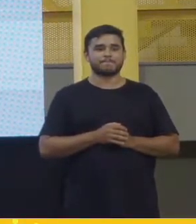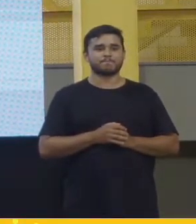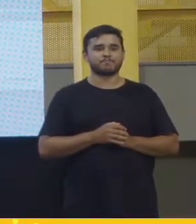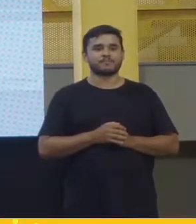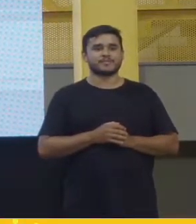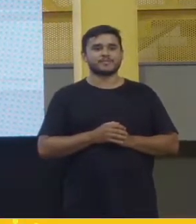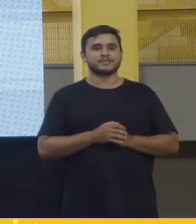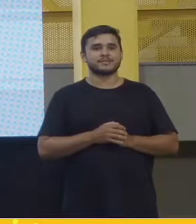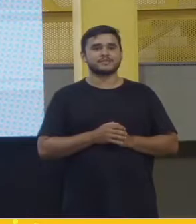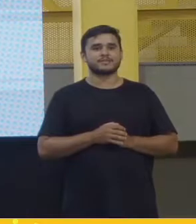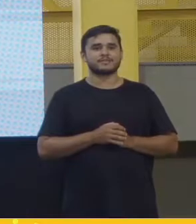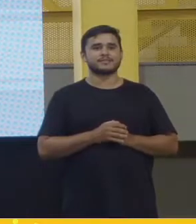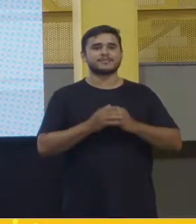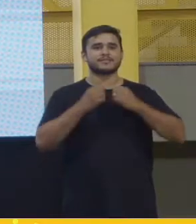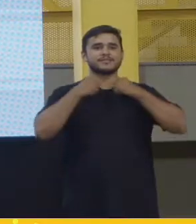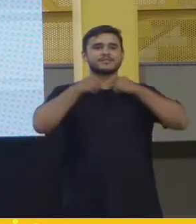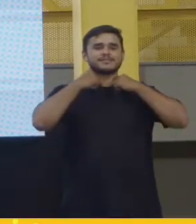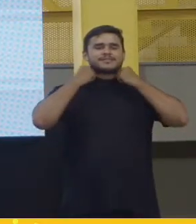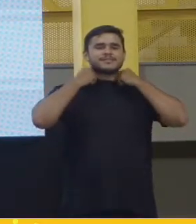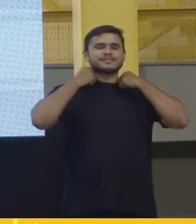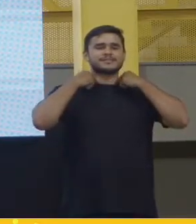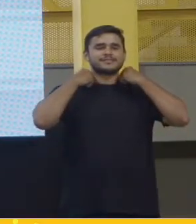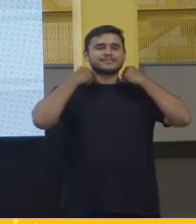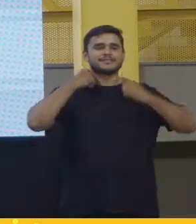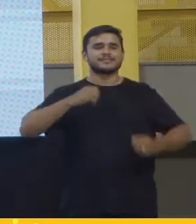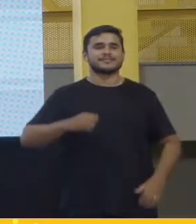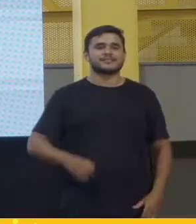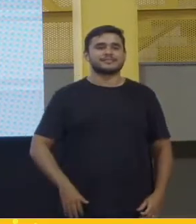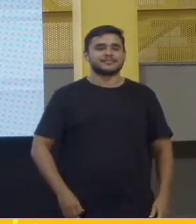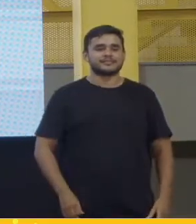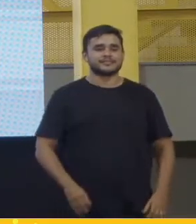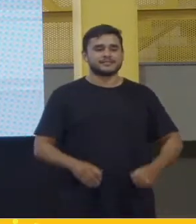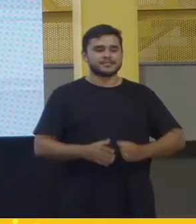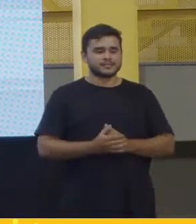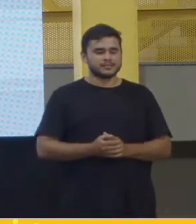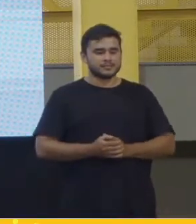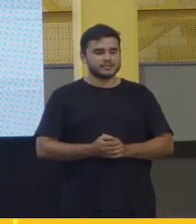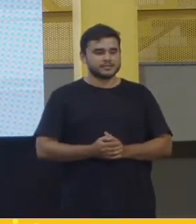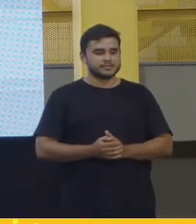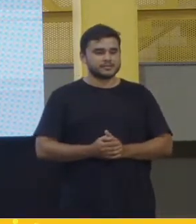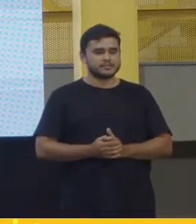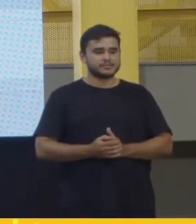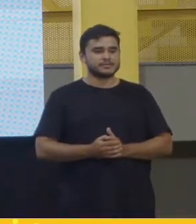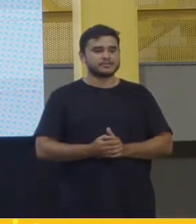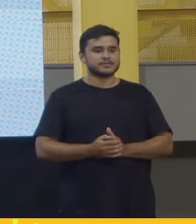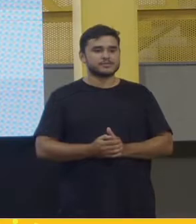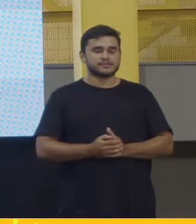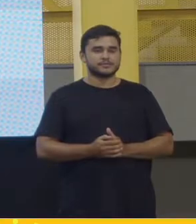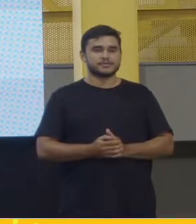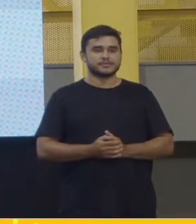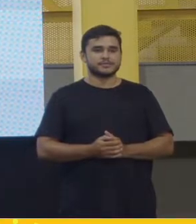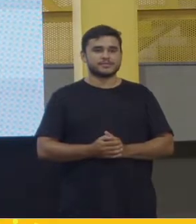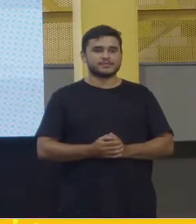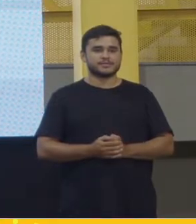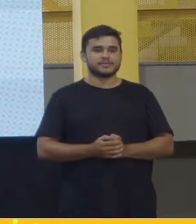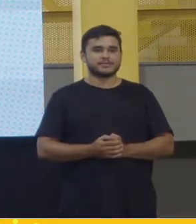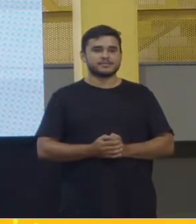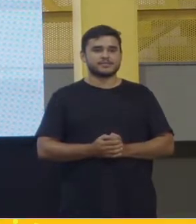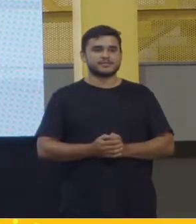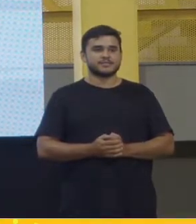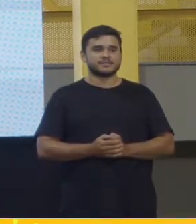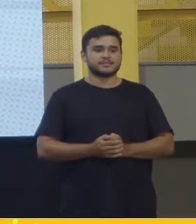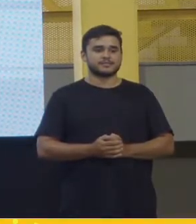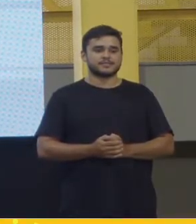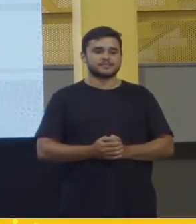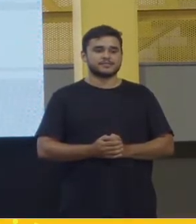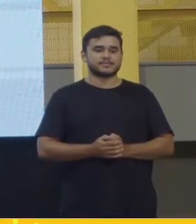Ah, o que define as cores da pele humana? Calma, melanina. Sim, sim. Mas o branco, o europeu, ele é branco pela